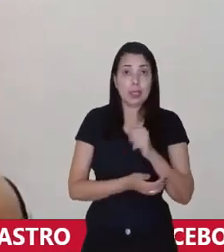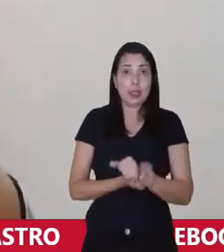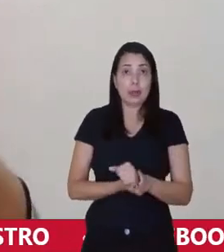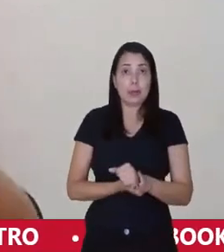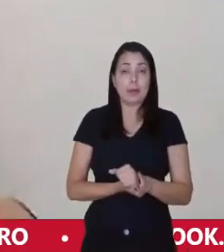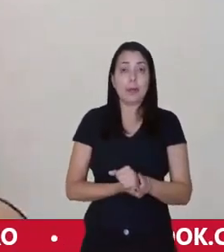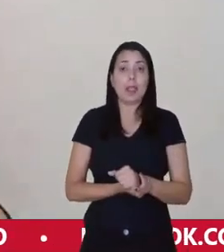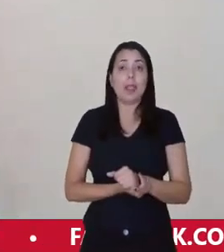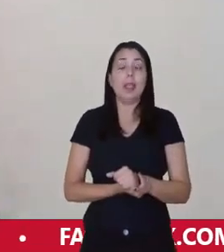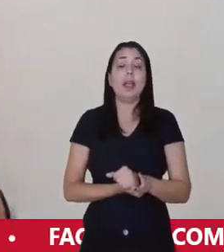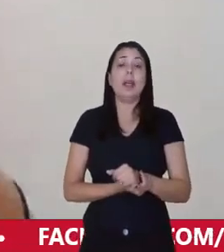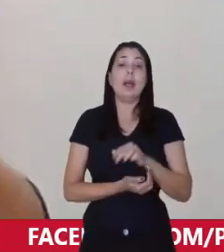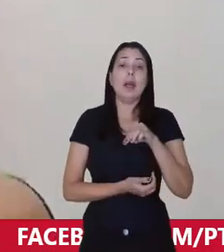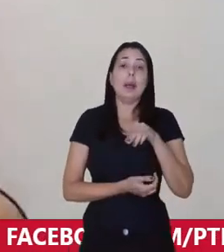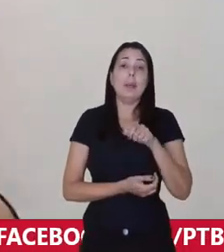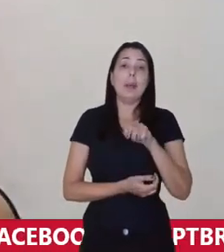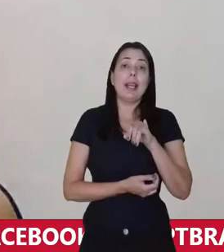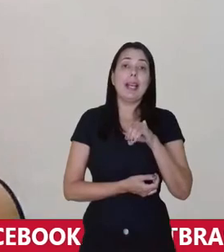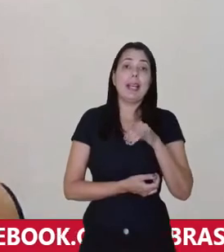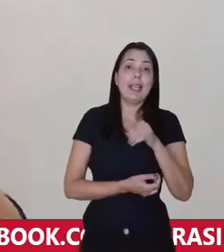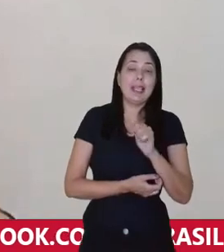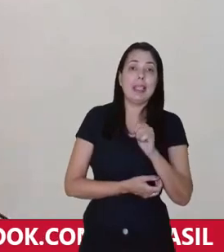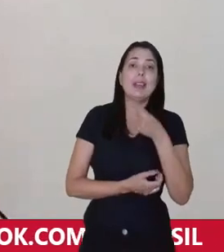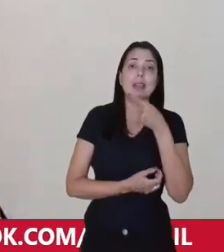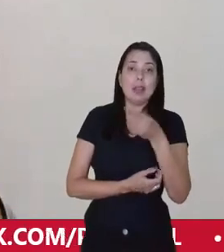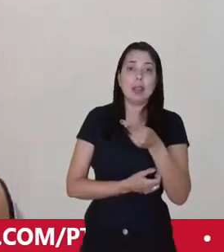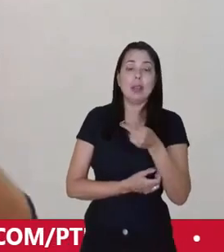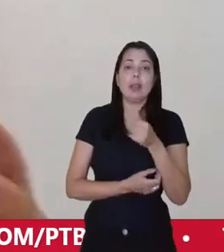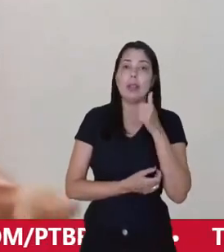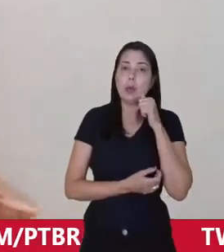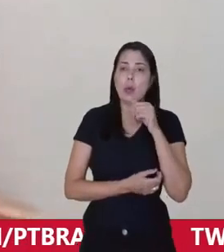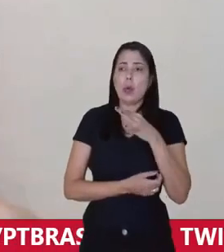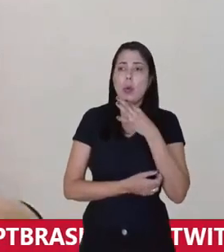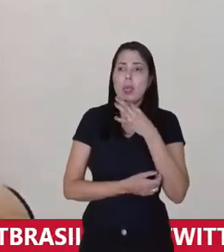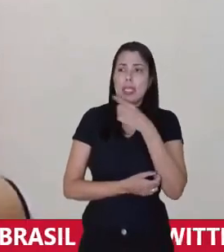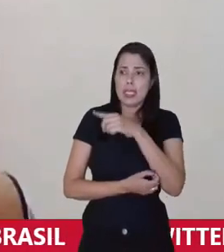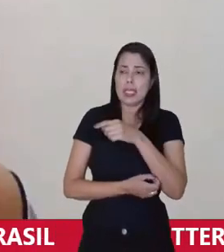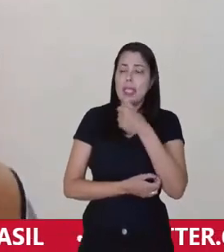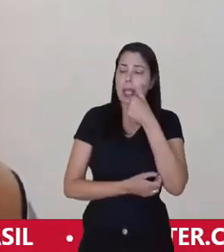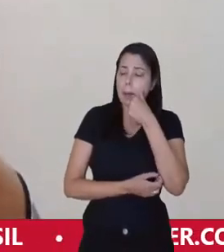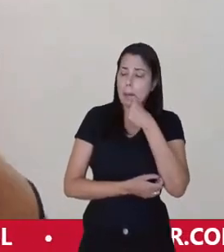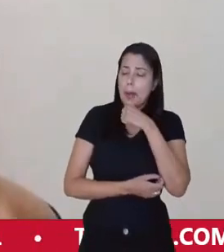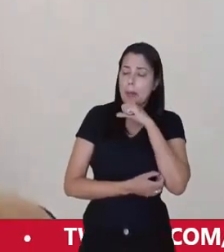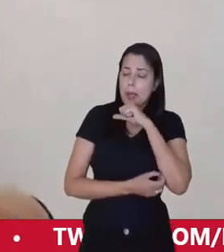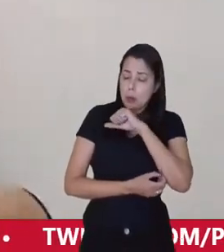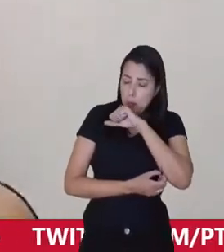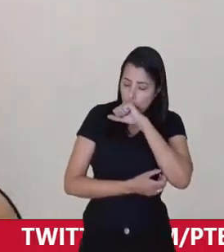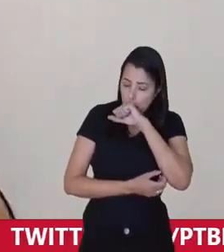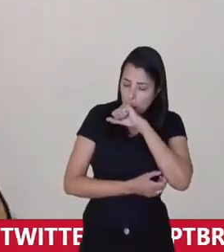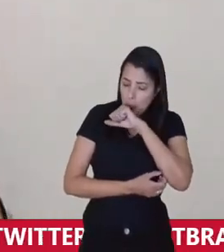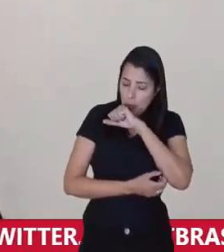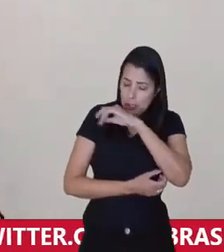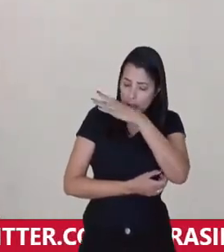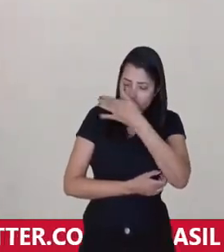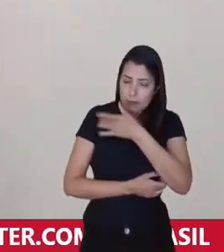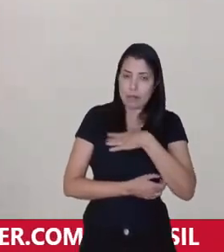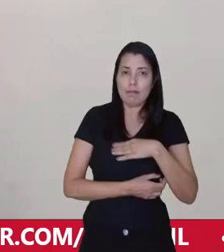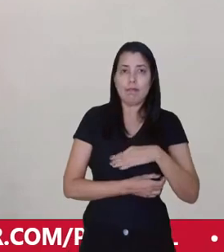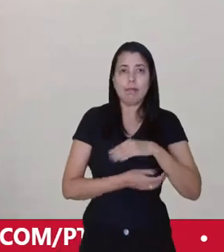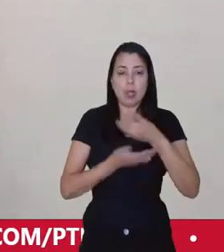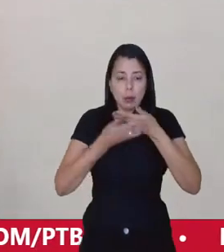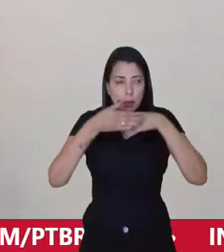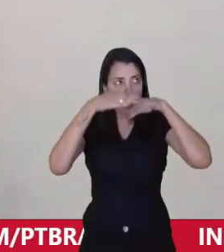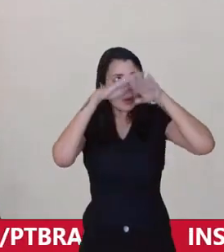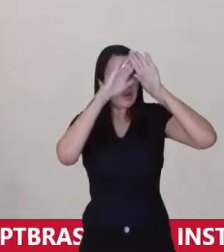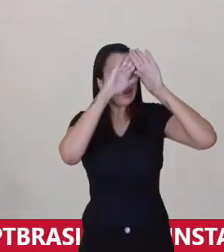a Maria Laura, ela falou, ao conhecer as histórias das Iabás, num livro Omoobá, da professora Kilson Oliveira, ela se encanta